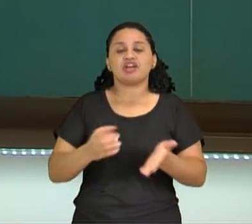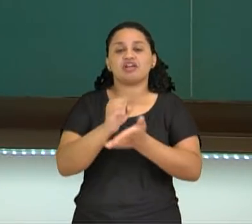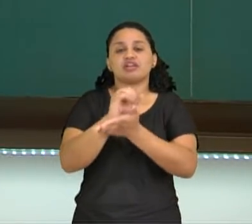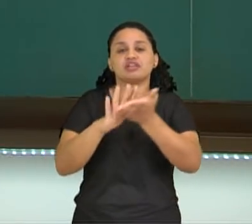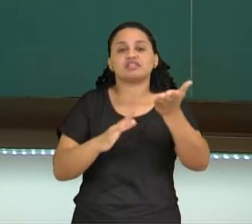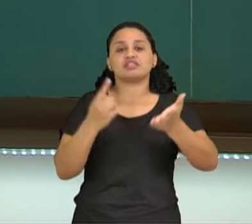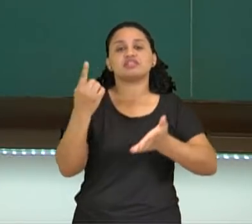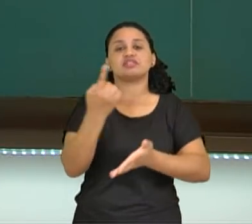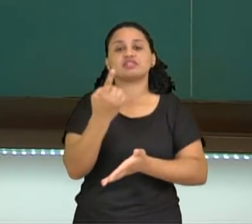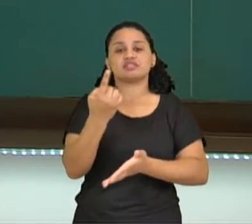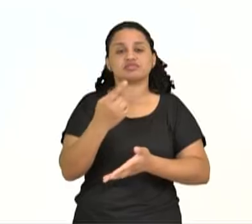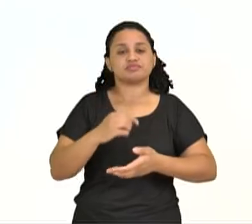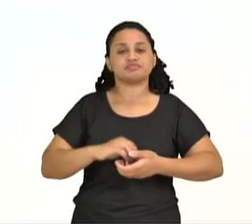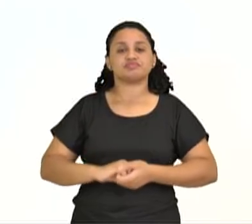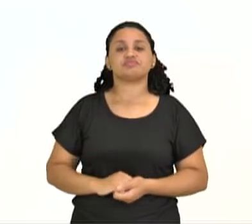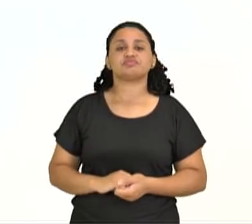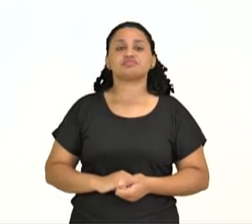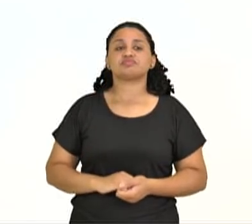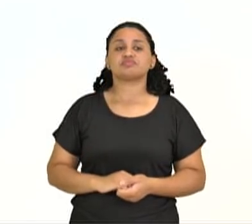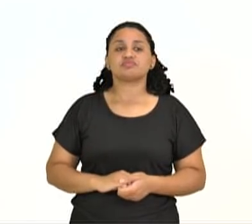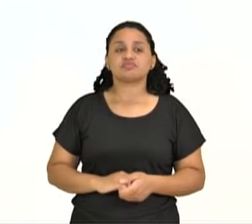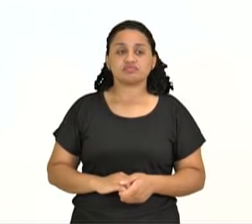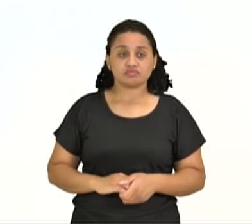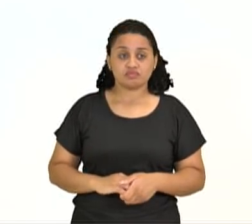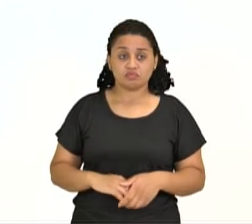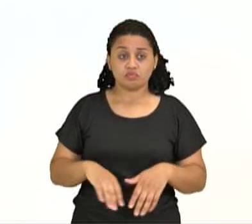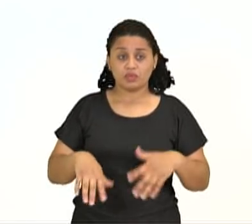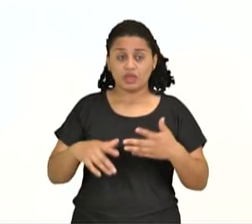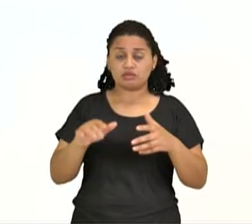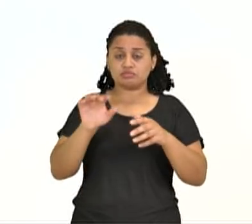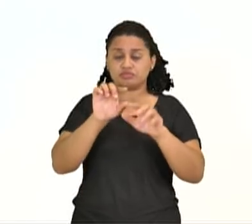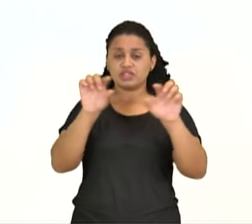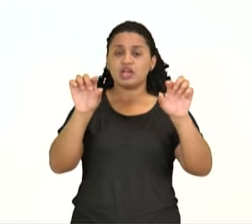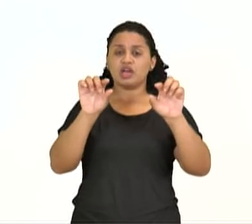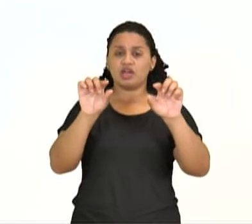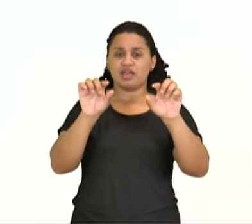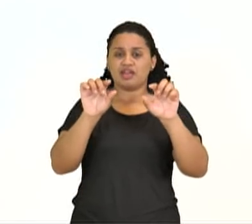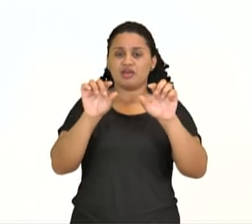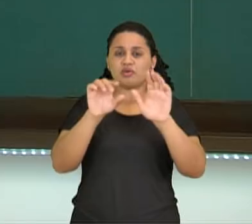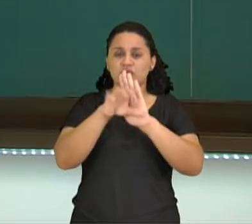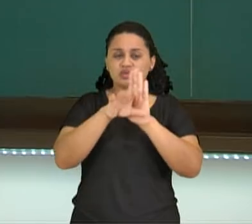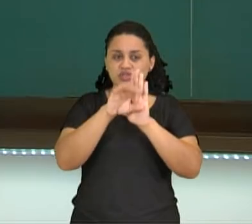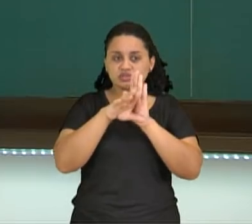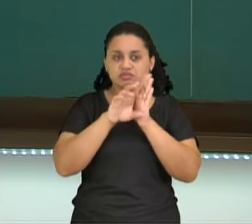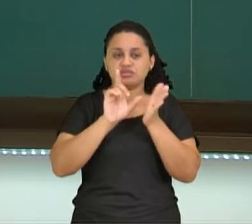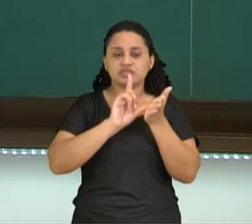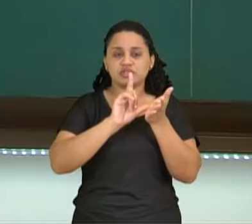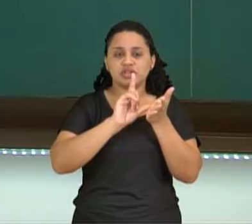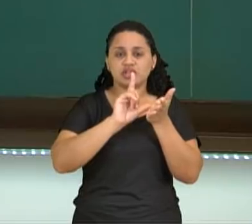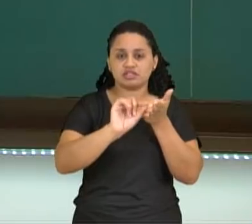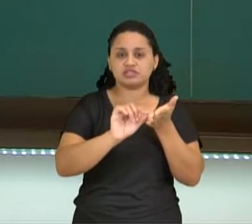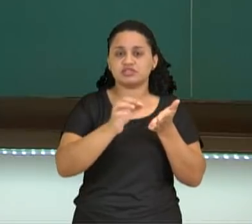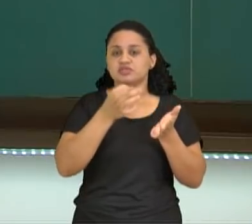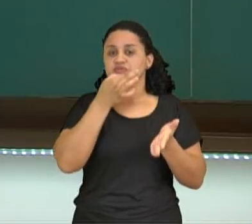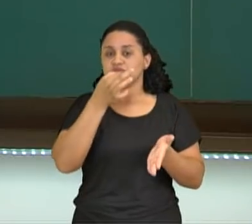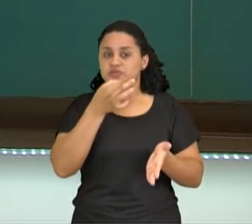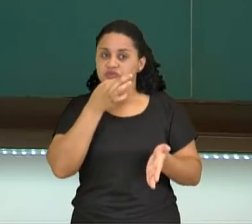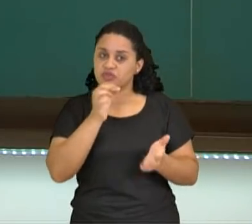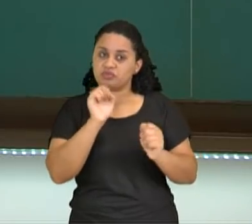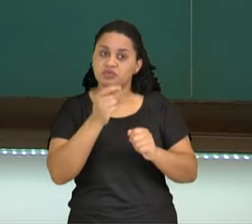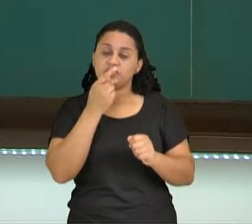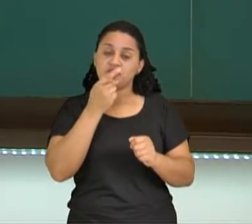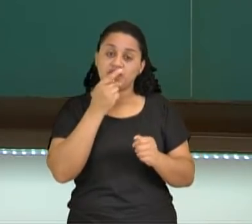Atividade 1, pessoal, vamos lá. Pela definição de artigo de opinião, poderíamos dizer que o texto O Poder